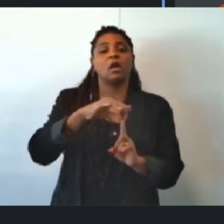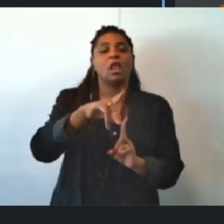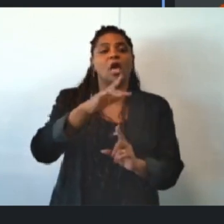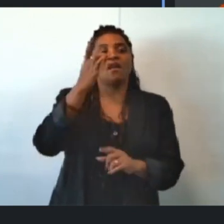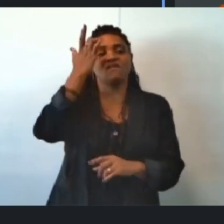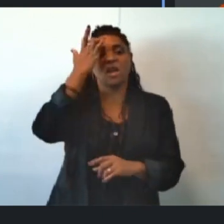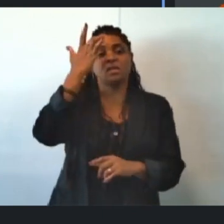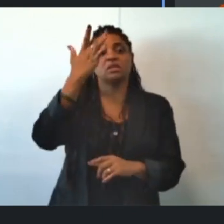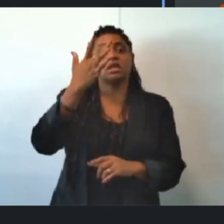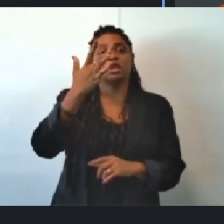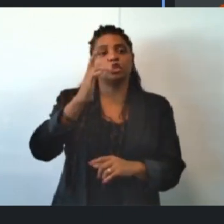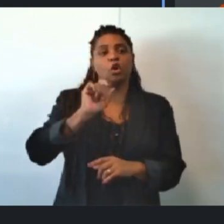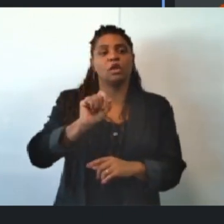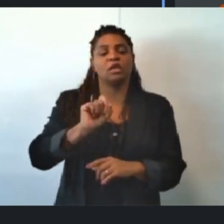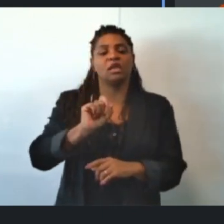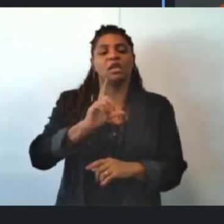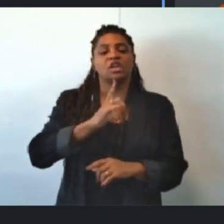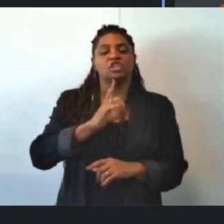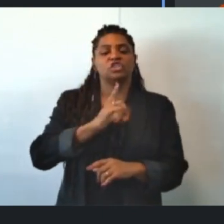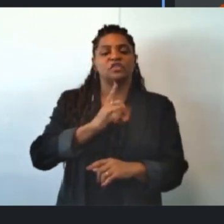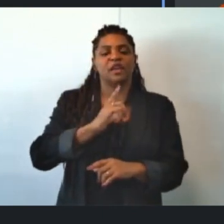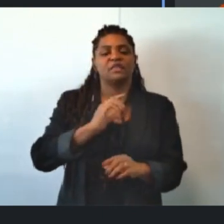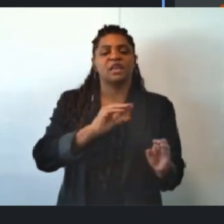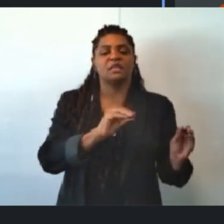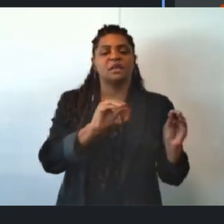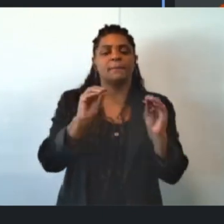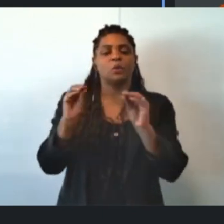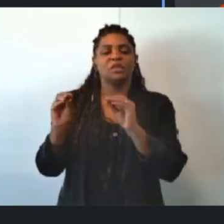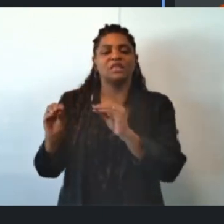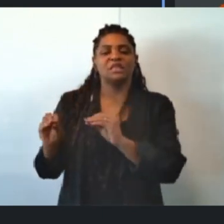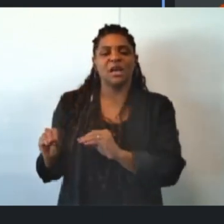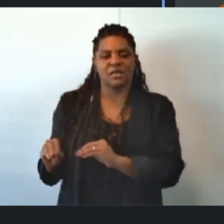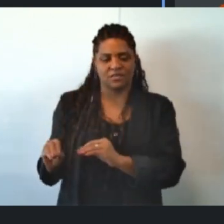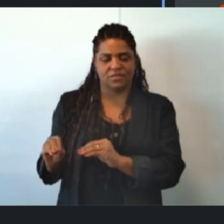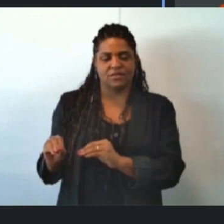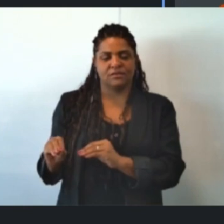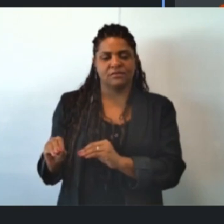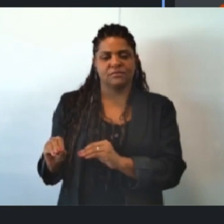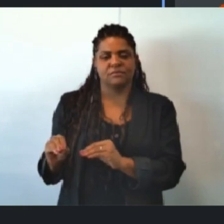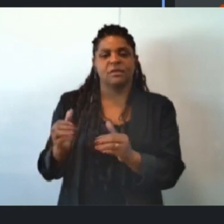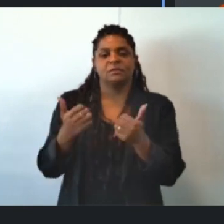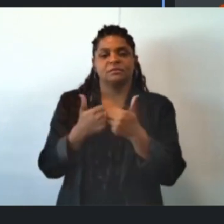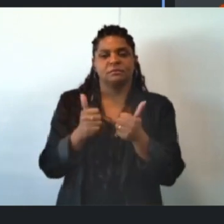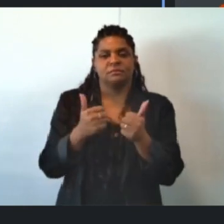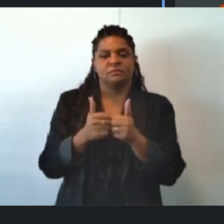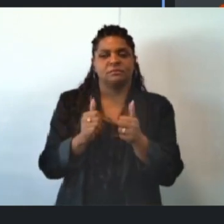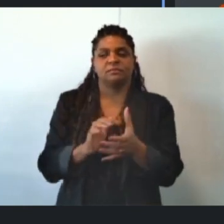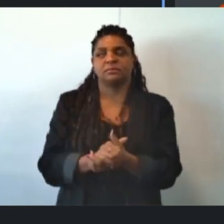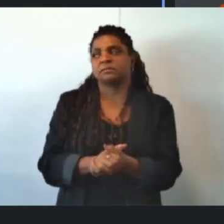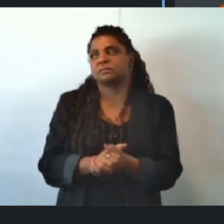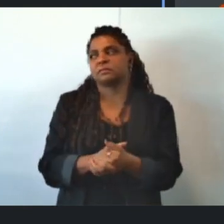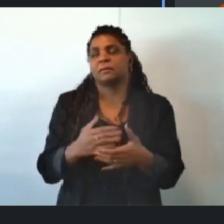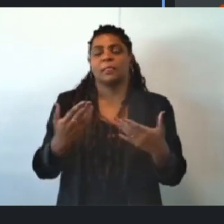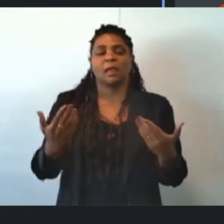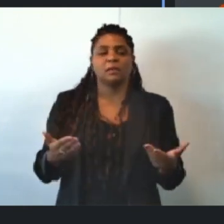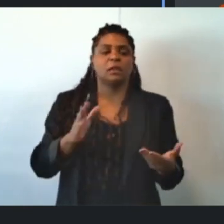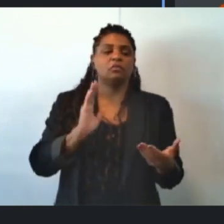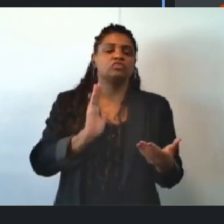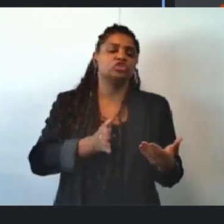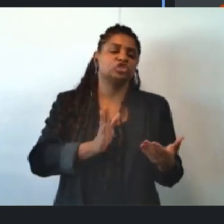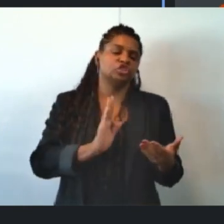que as linhas de ônibus fizessem essa transição da faixa da direita para a faixa da esquerda. Então, essas linhas já fazem esse desvio,